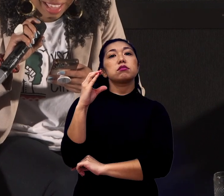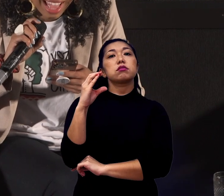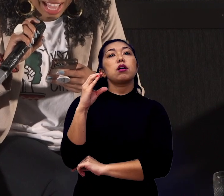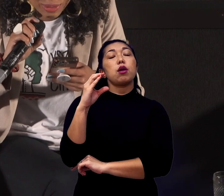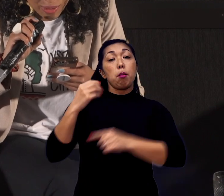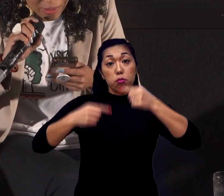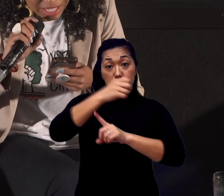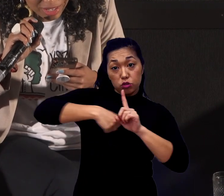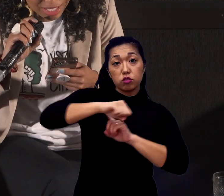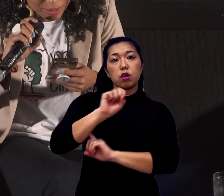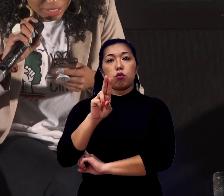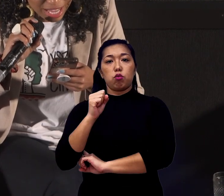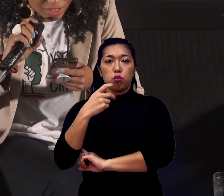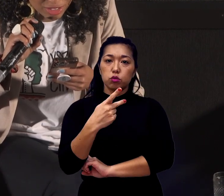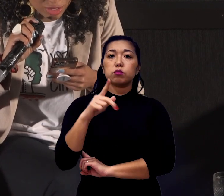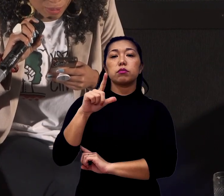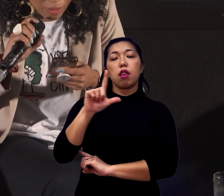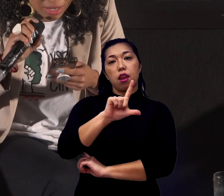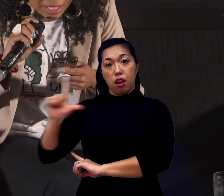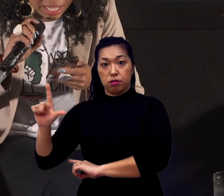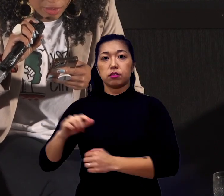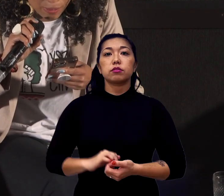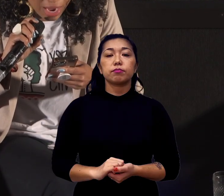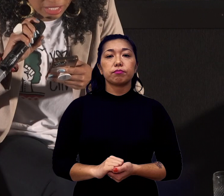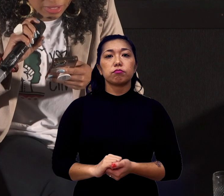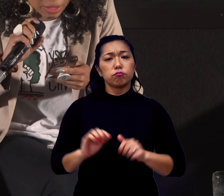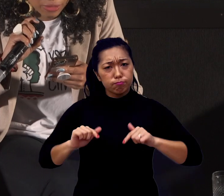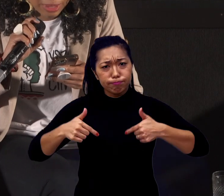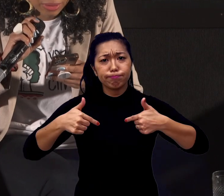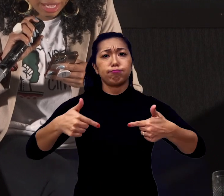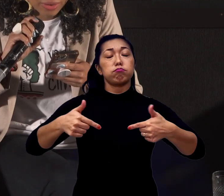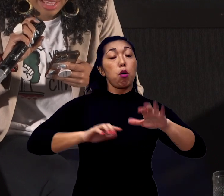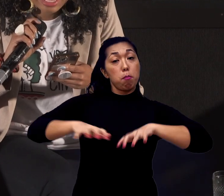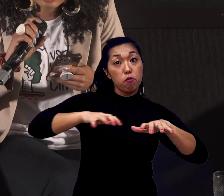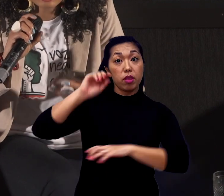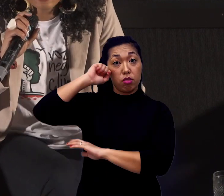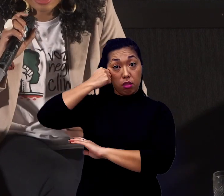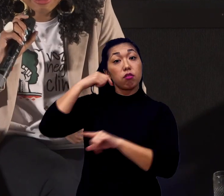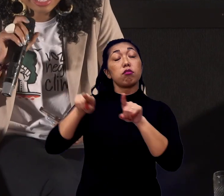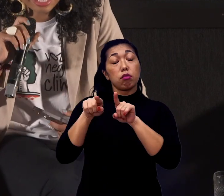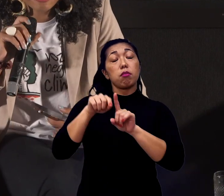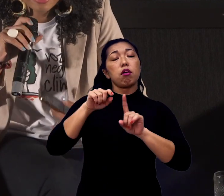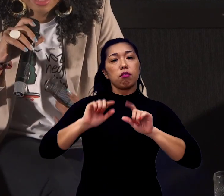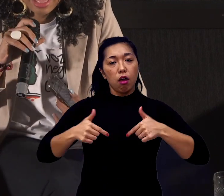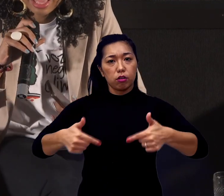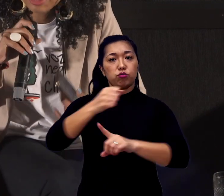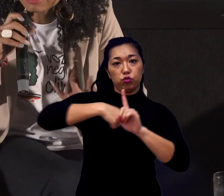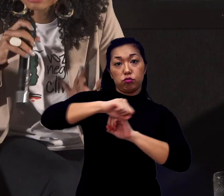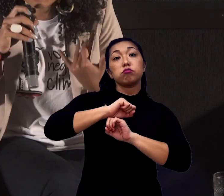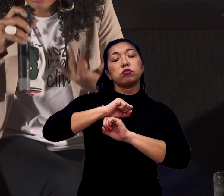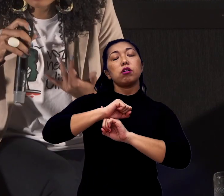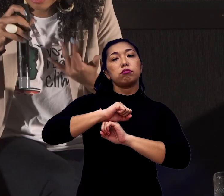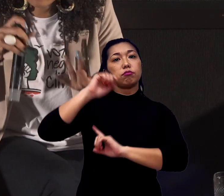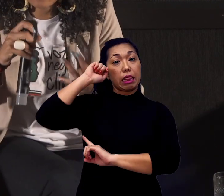USP-Leste. Atua como assessora de projetos no Instituto Polis e como ativista no movimento negro e socioambiental brasileiro. E